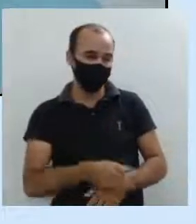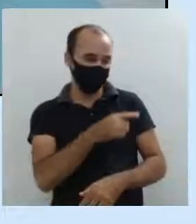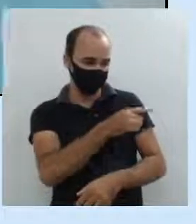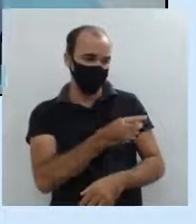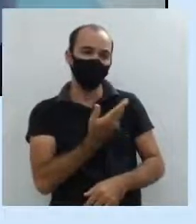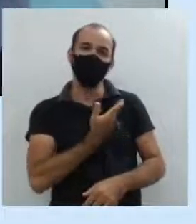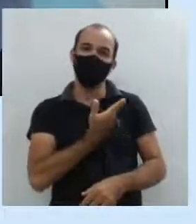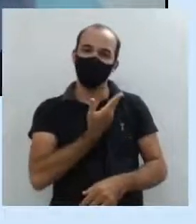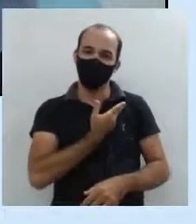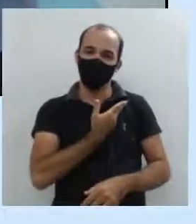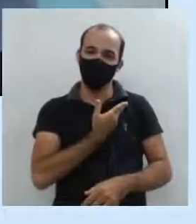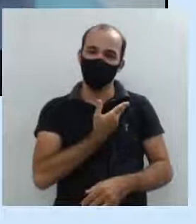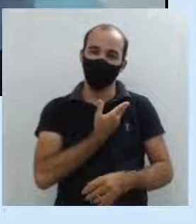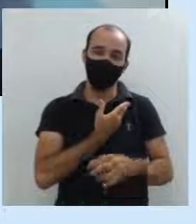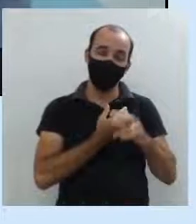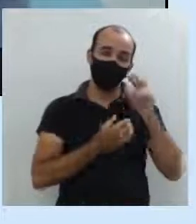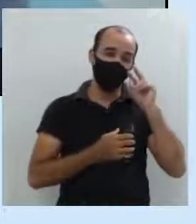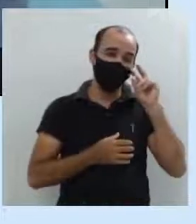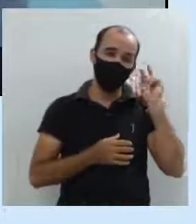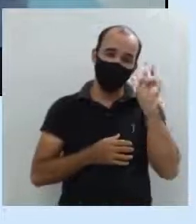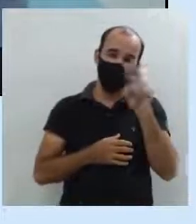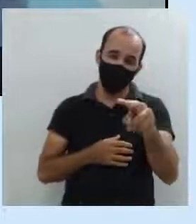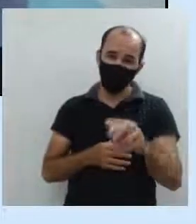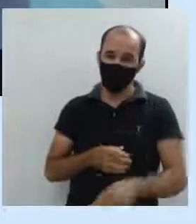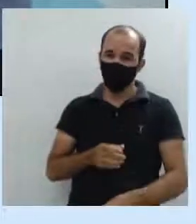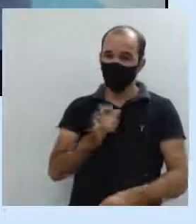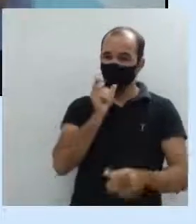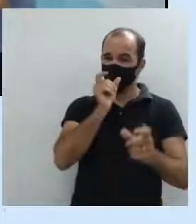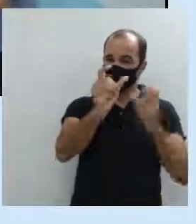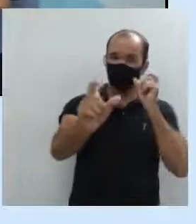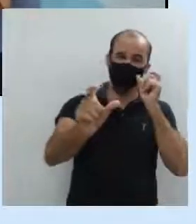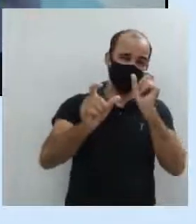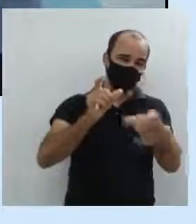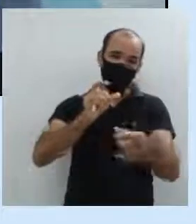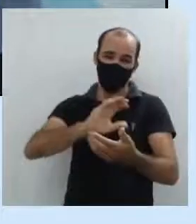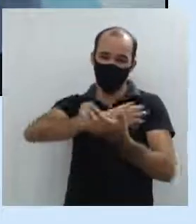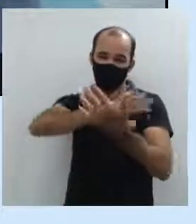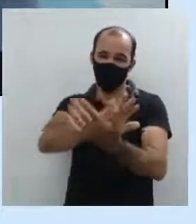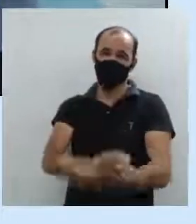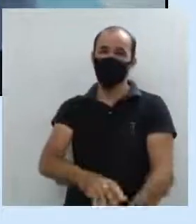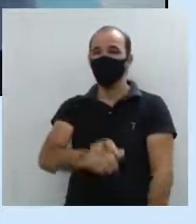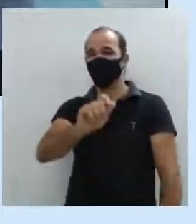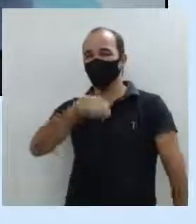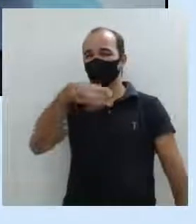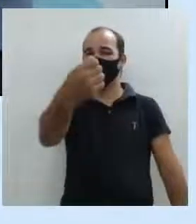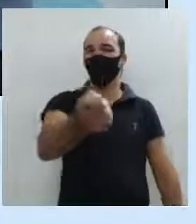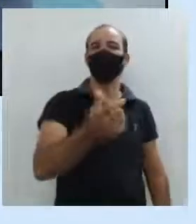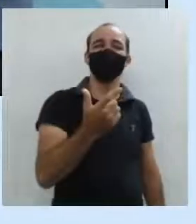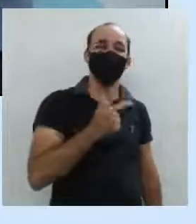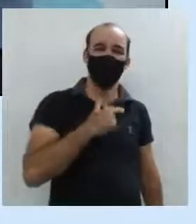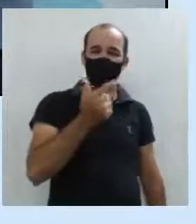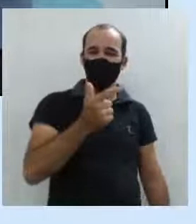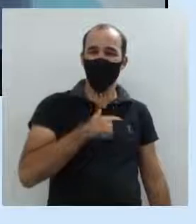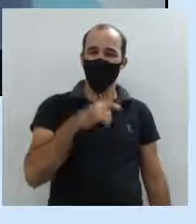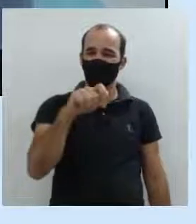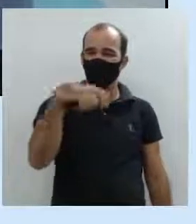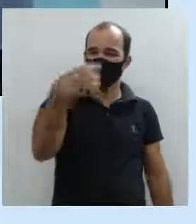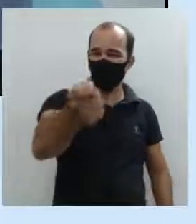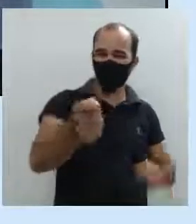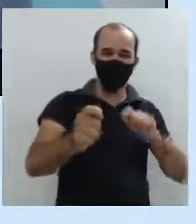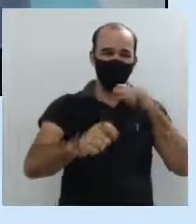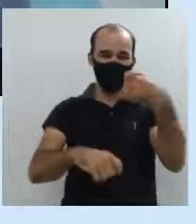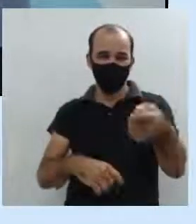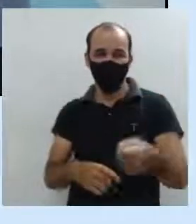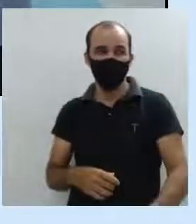assim, e esse amigo lhe machuca, lhe magoa, olha para você e diz assim, como você é feio. E você diz assim, eu não sou feio, eu sou